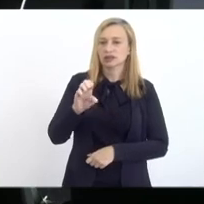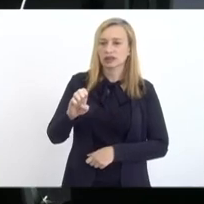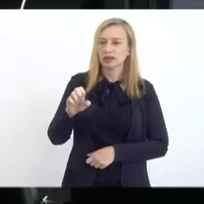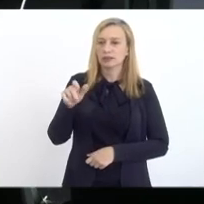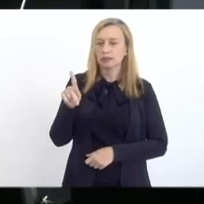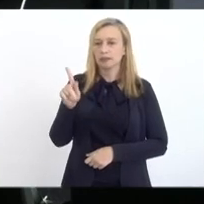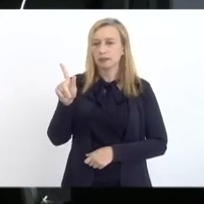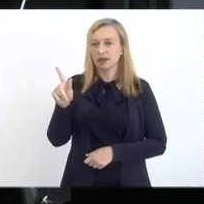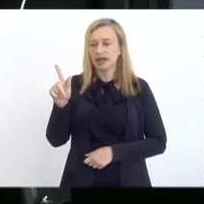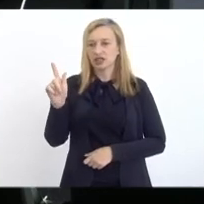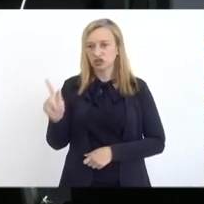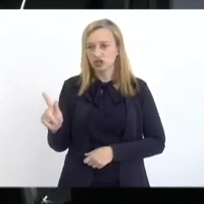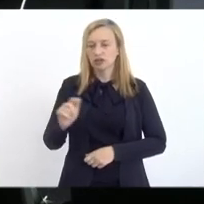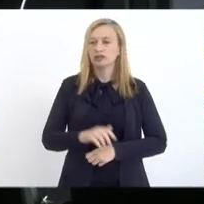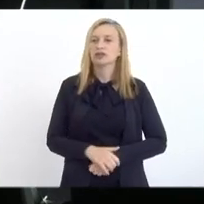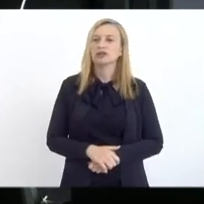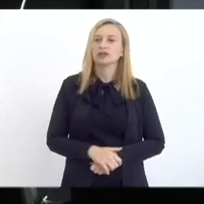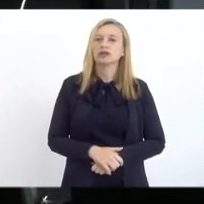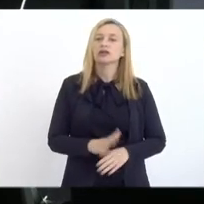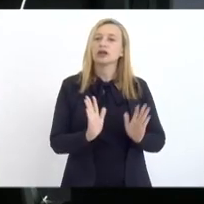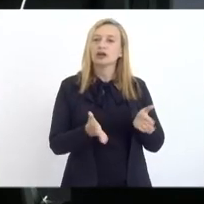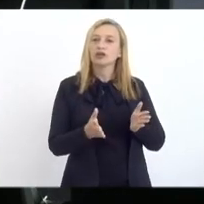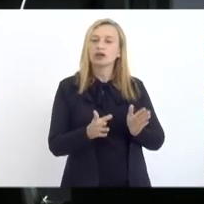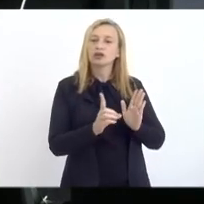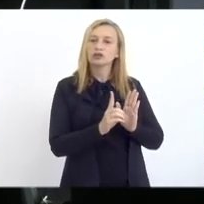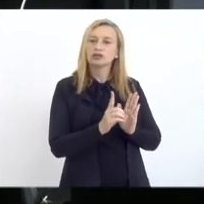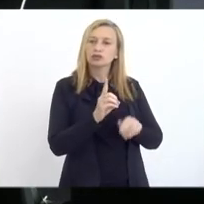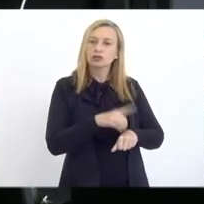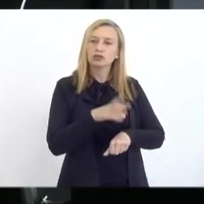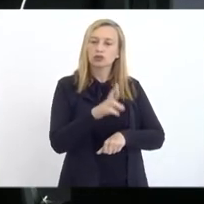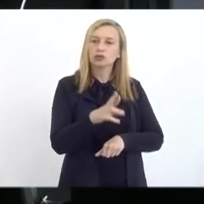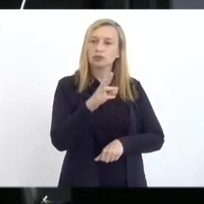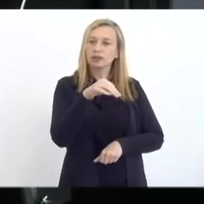Previdência, doutor Marcelo Fresteiro, sempre conosco aqui.